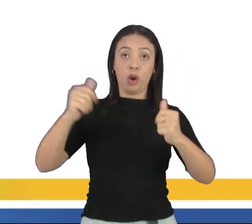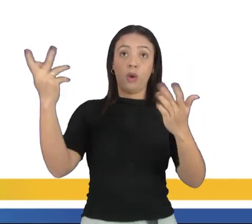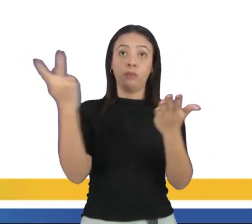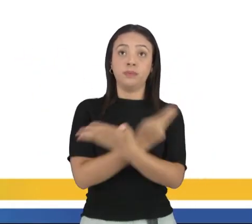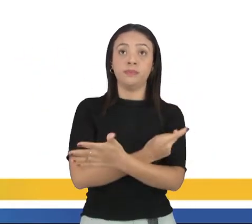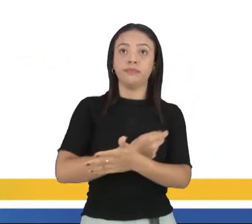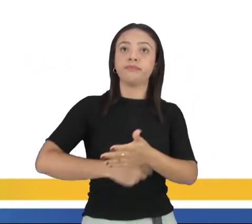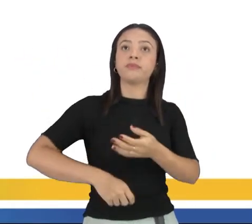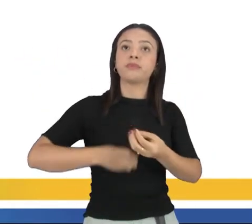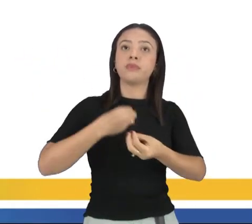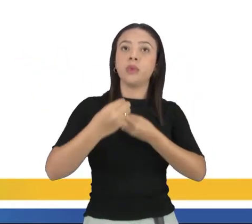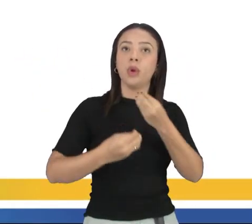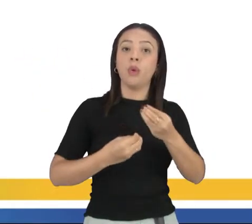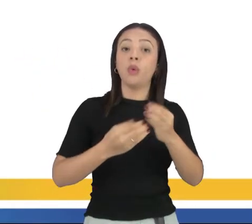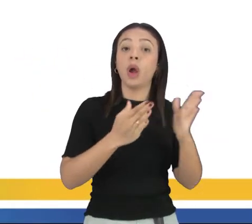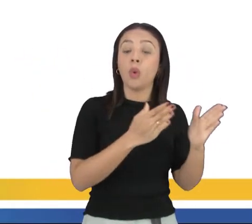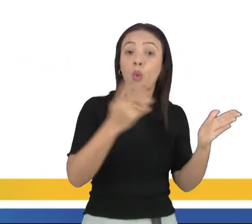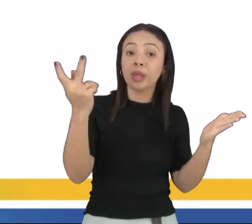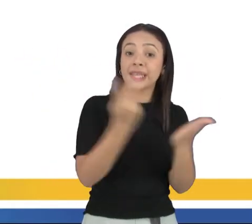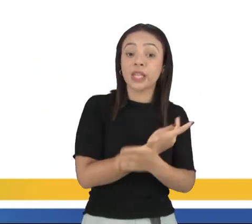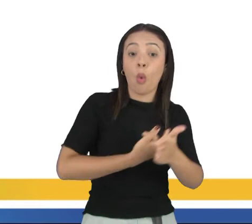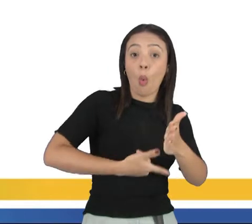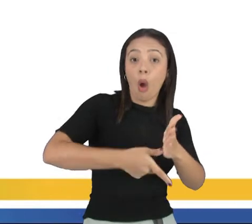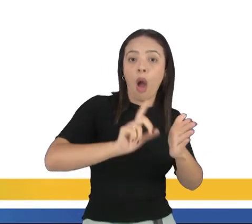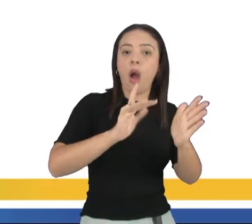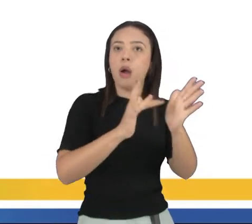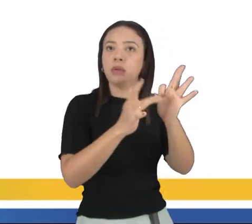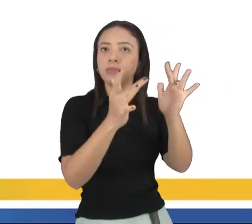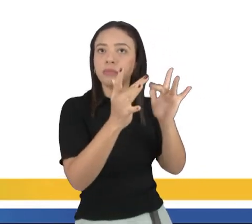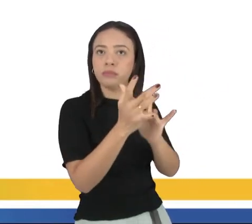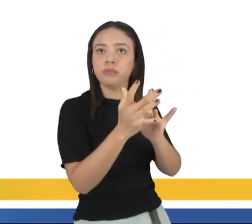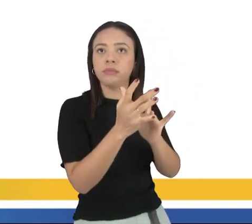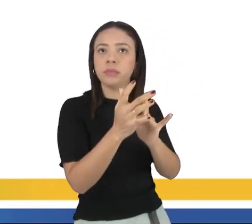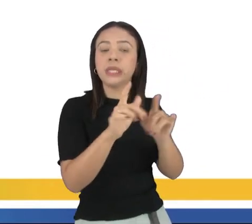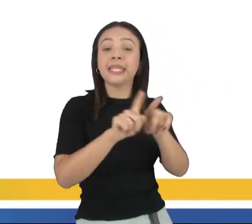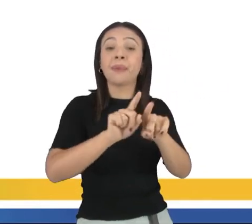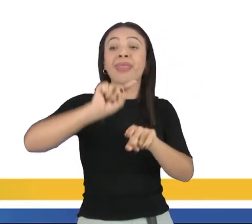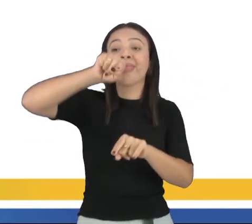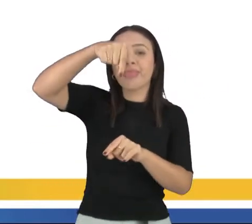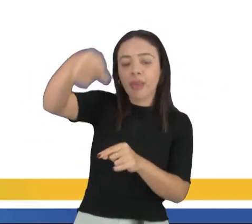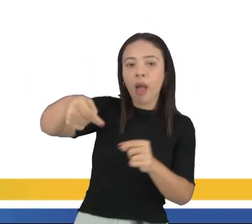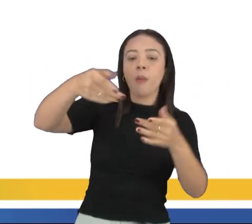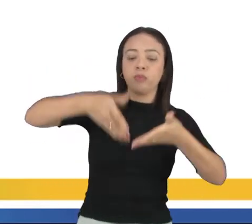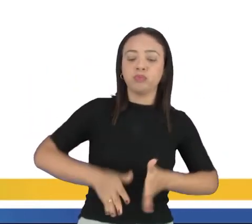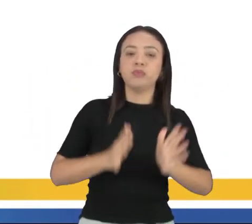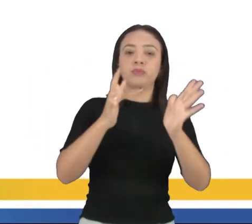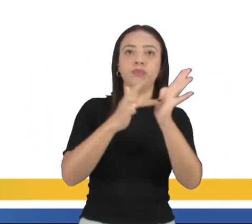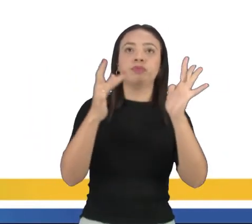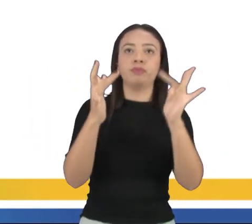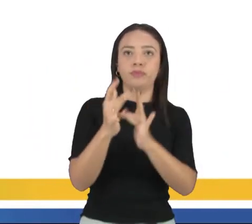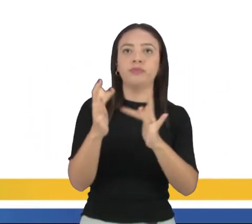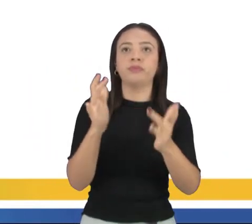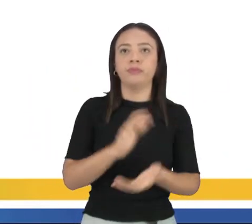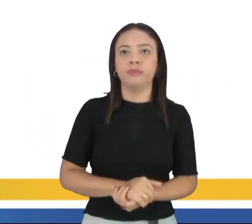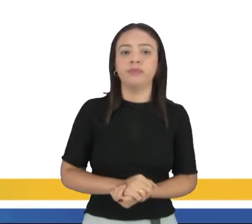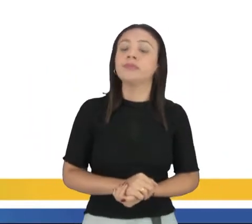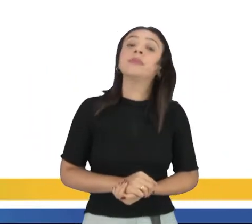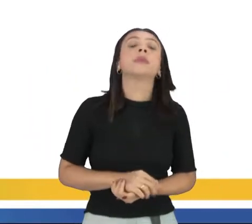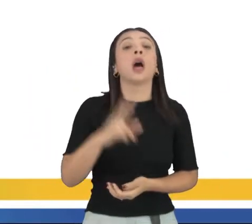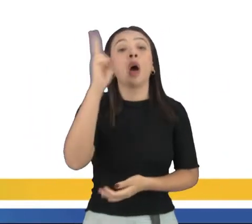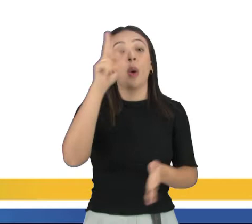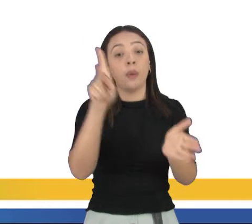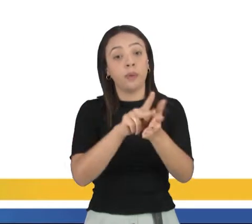acontecimentos são registrados entre o que aconteceu antes de Cristo né acesso e depois de Cristo né nascimento de Cristo